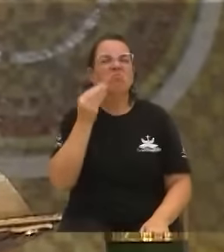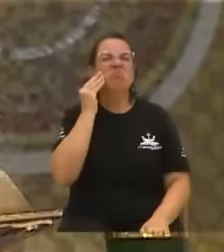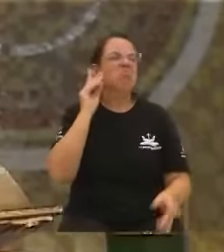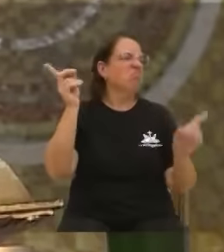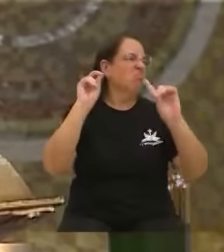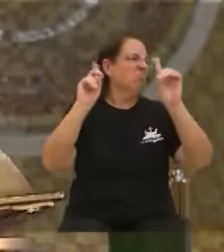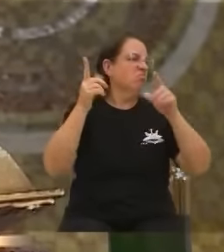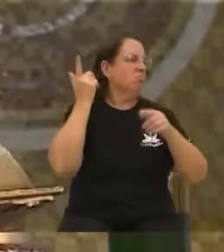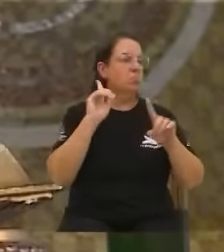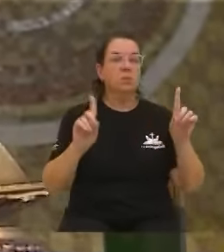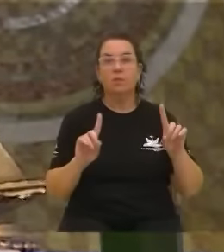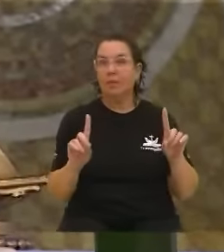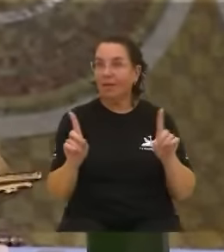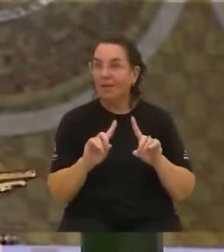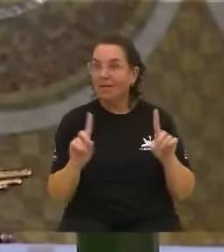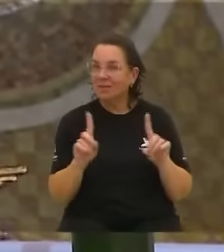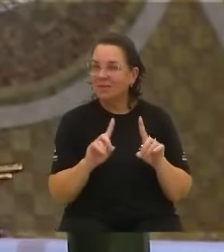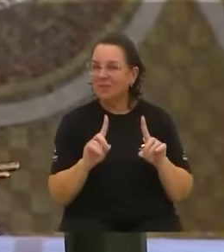deu certo. Não.